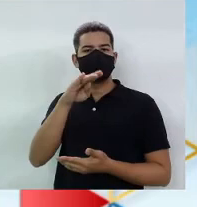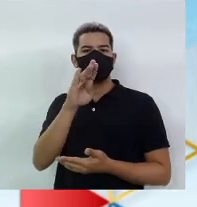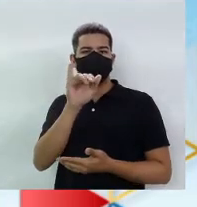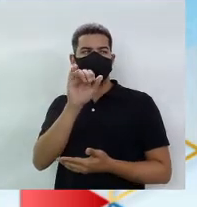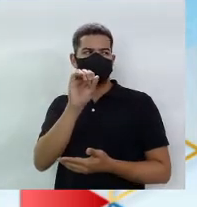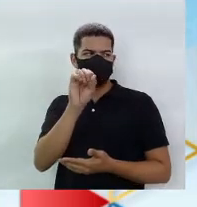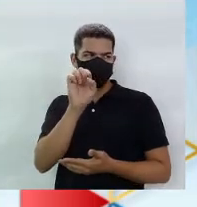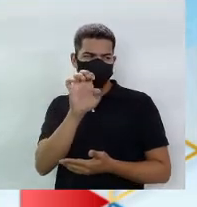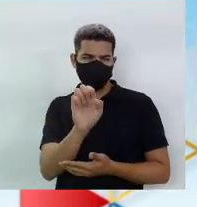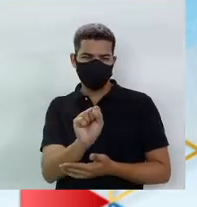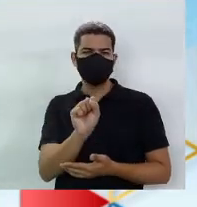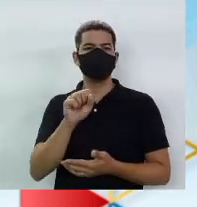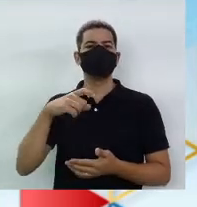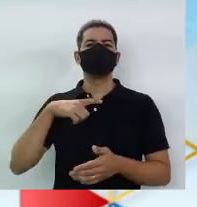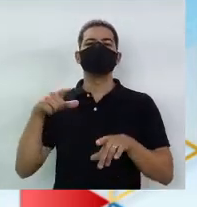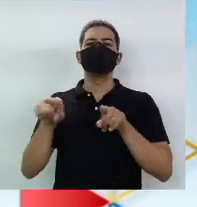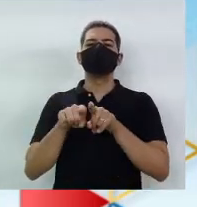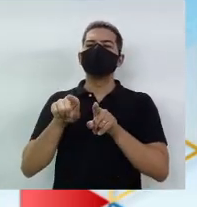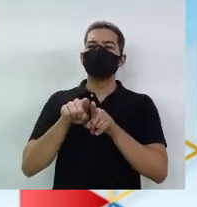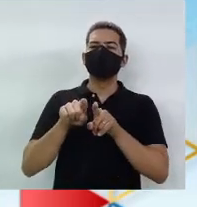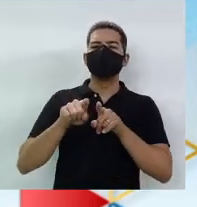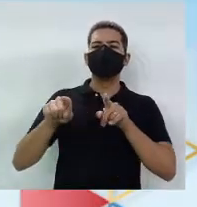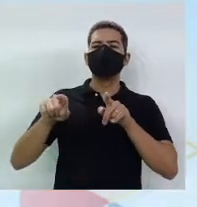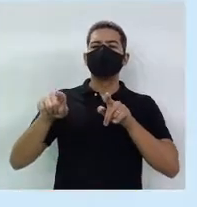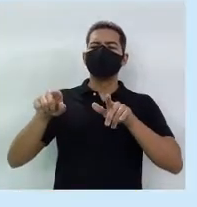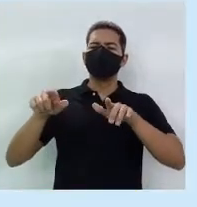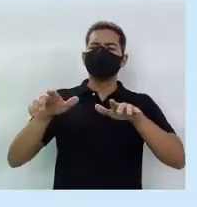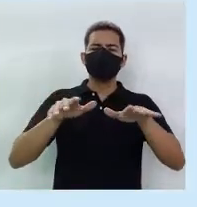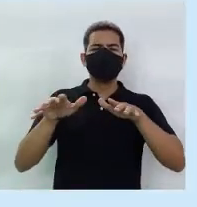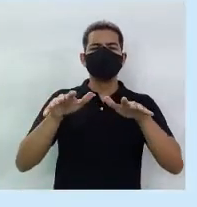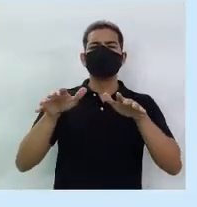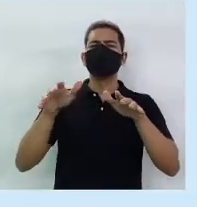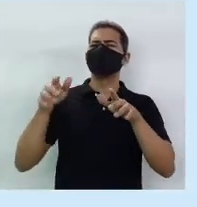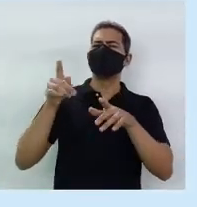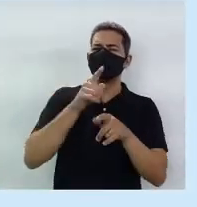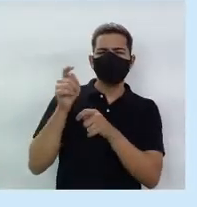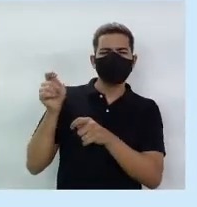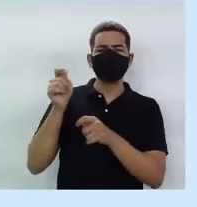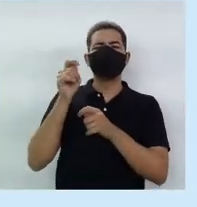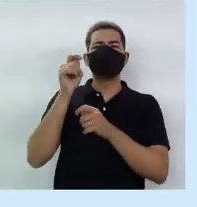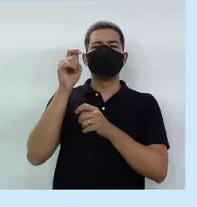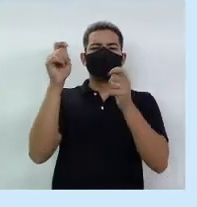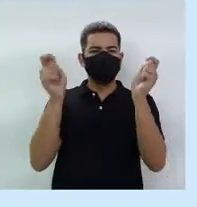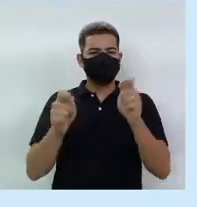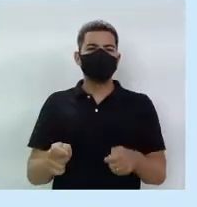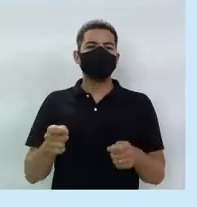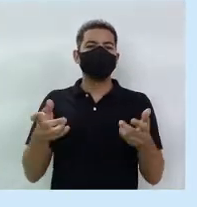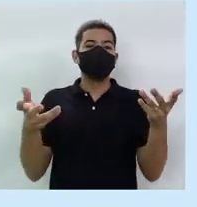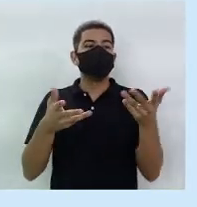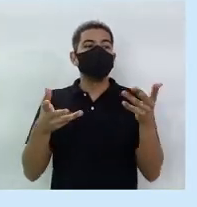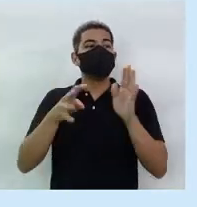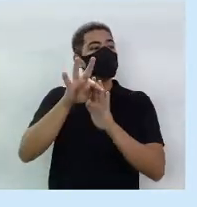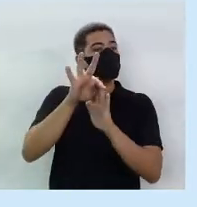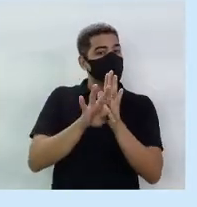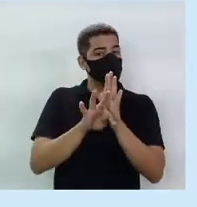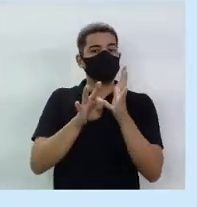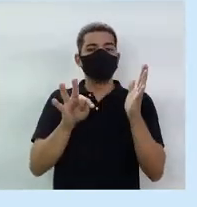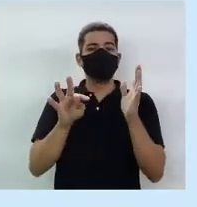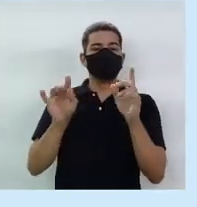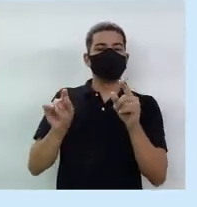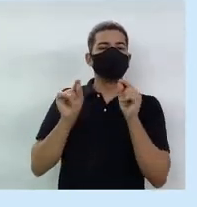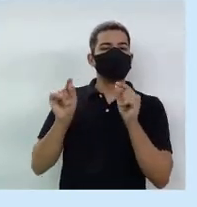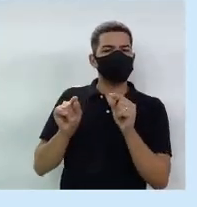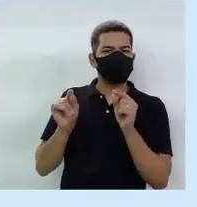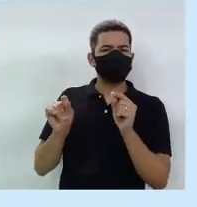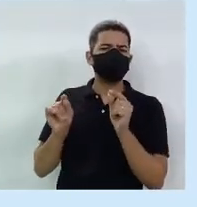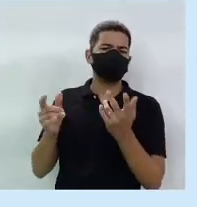e manifestações artísticas. É isso aí, estudante. Vamos conhecer um pouco sobre texto, o que é